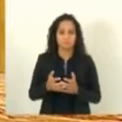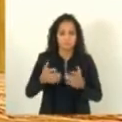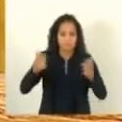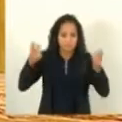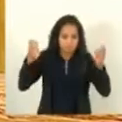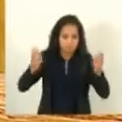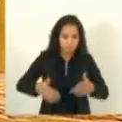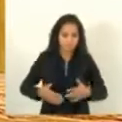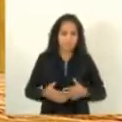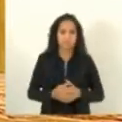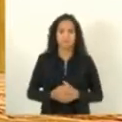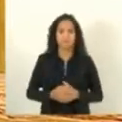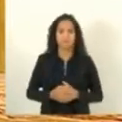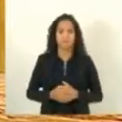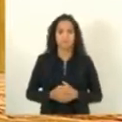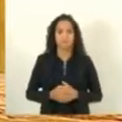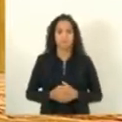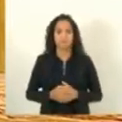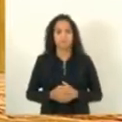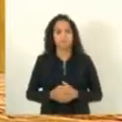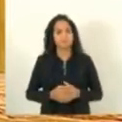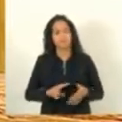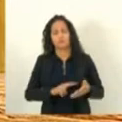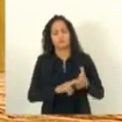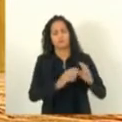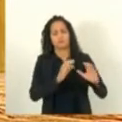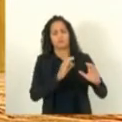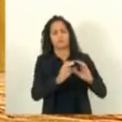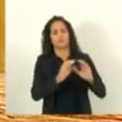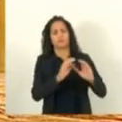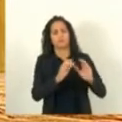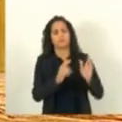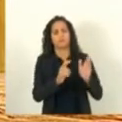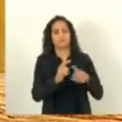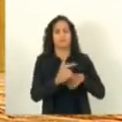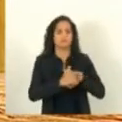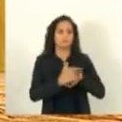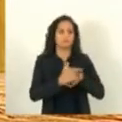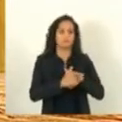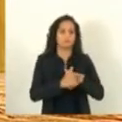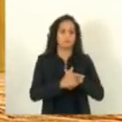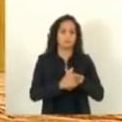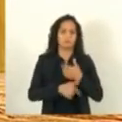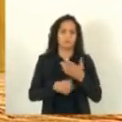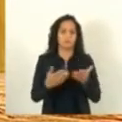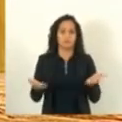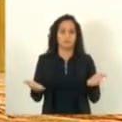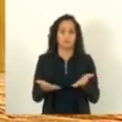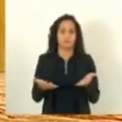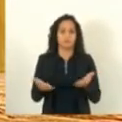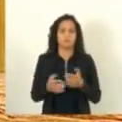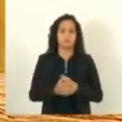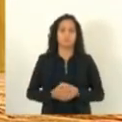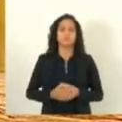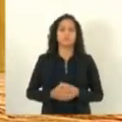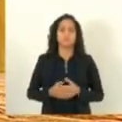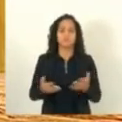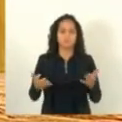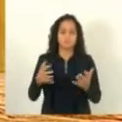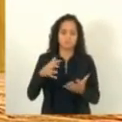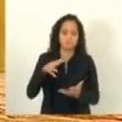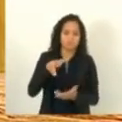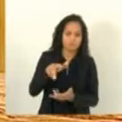referência ao papel da comunicação nos tempos atuais. Vivemos hoje um mundo